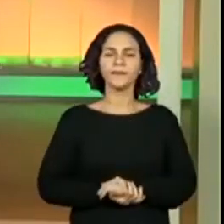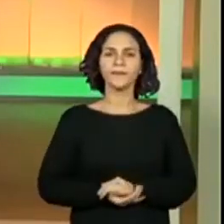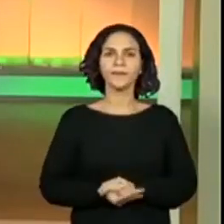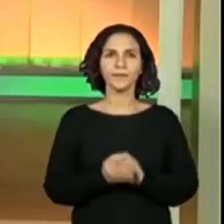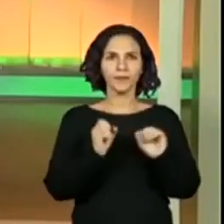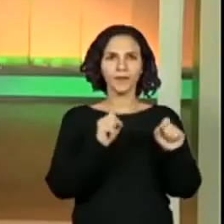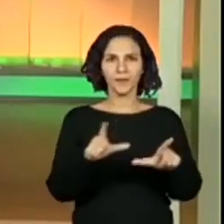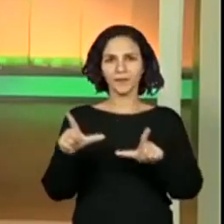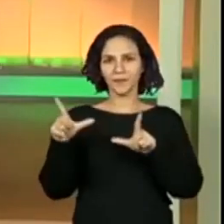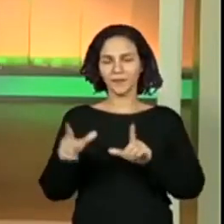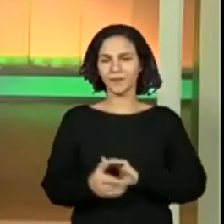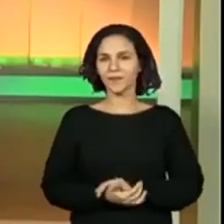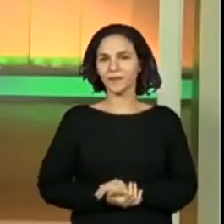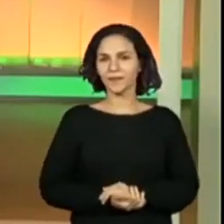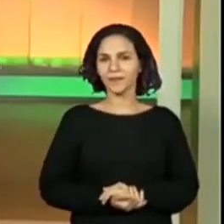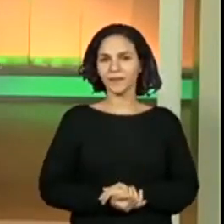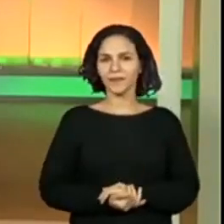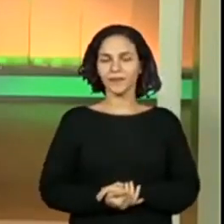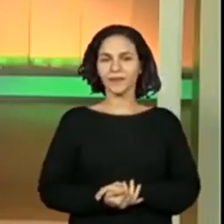Pode passar.